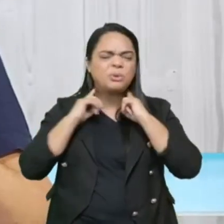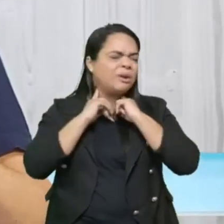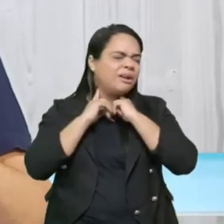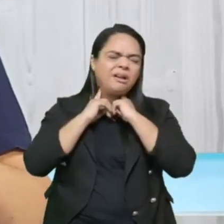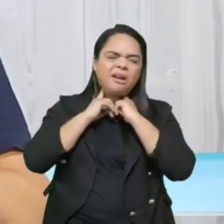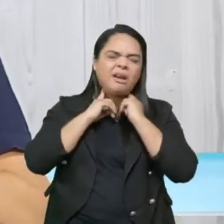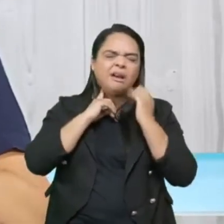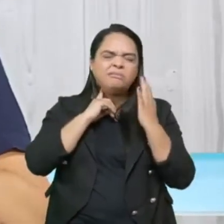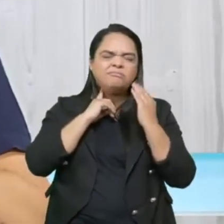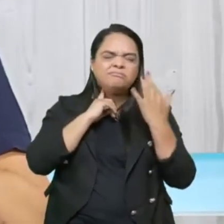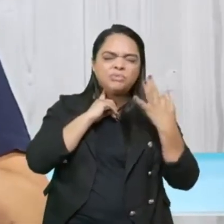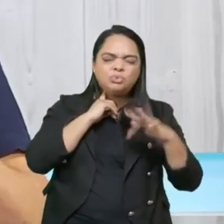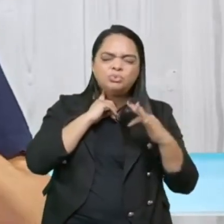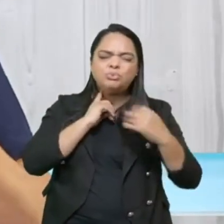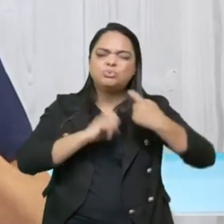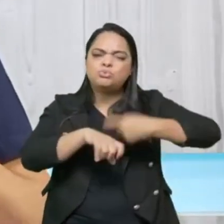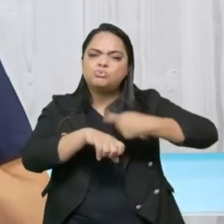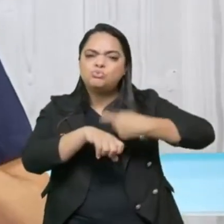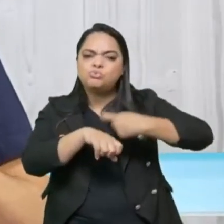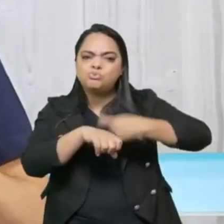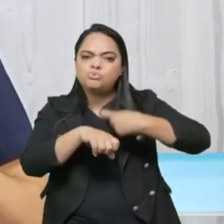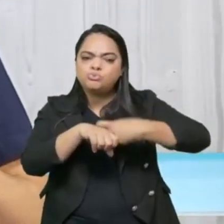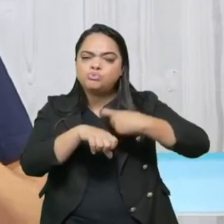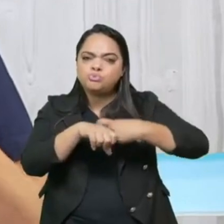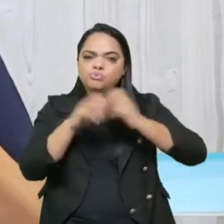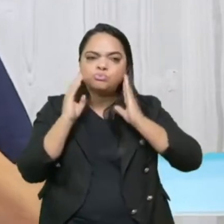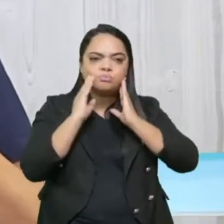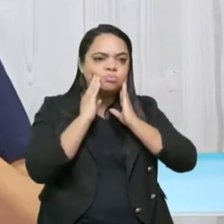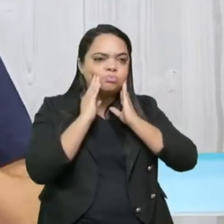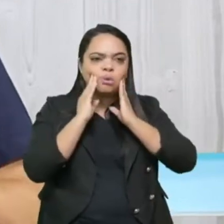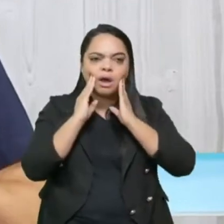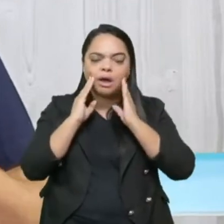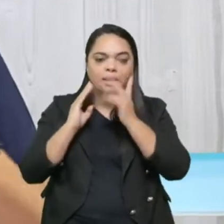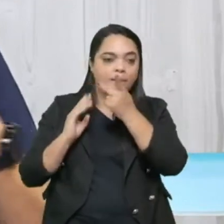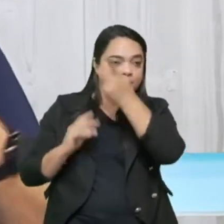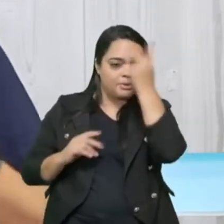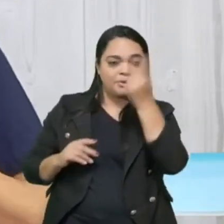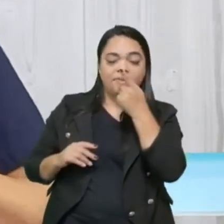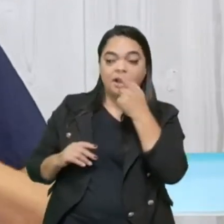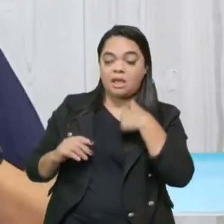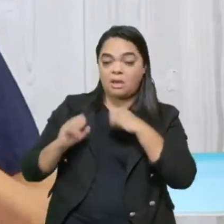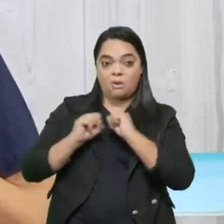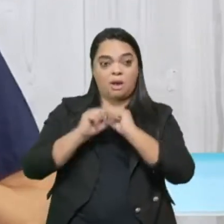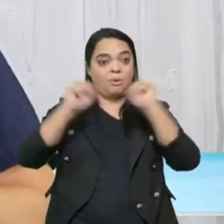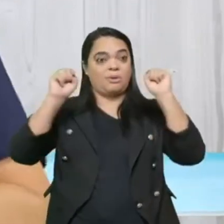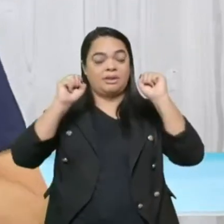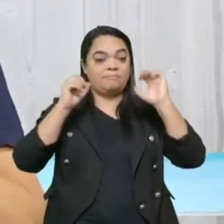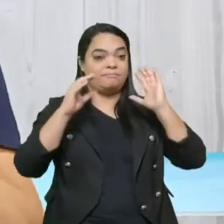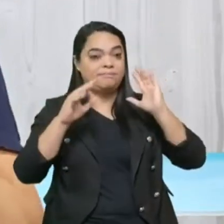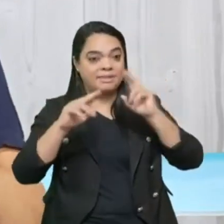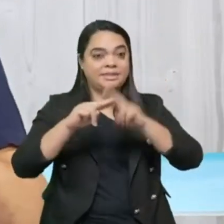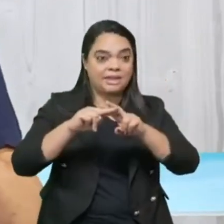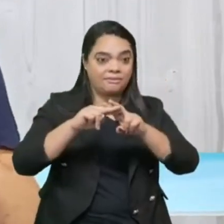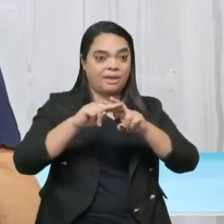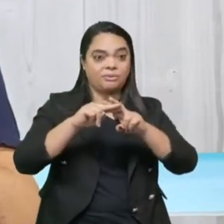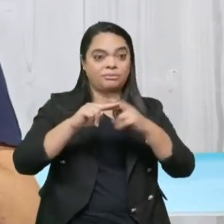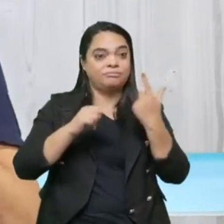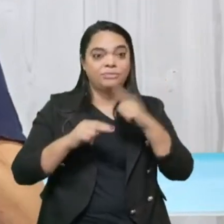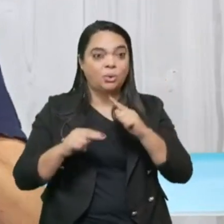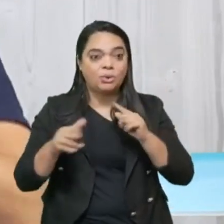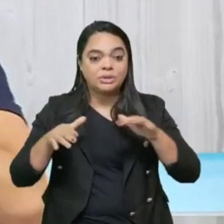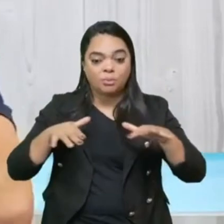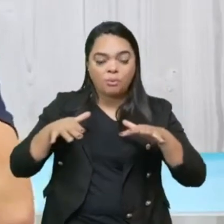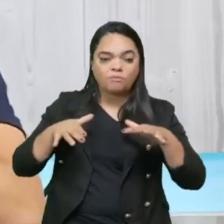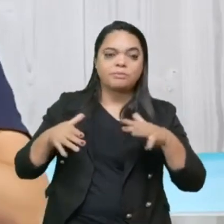pouco menos móvel. Geralmente o pessoal chega para a gente e fala, acordei travado, fiz algum movimento, travei. Então